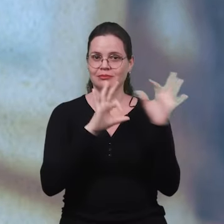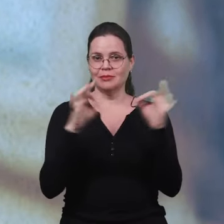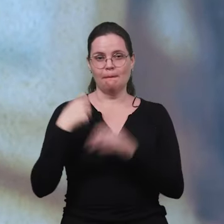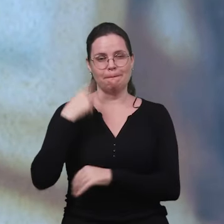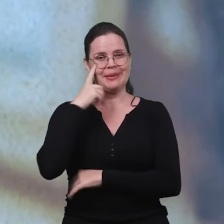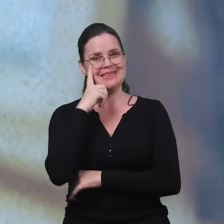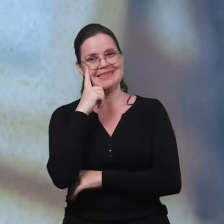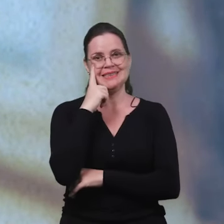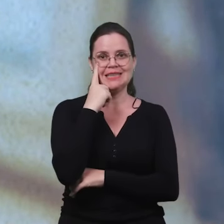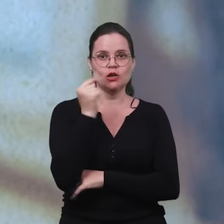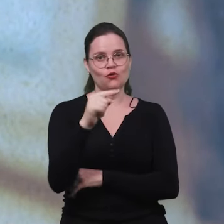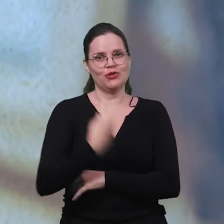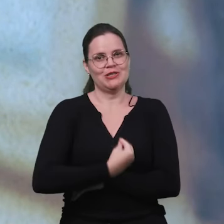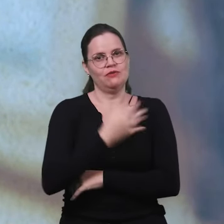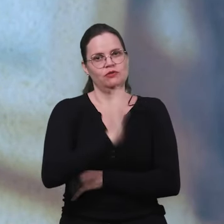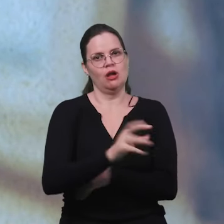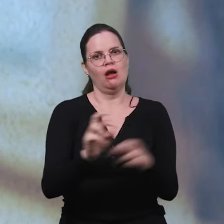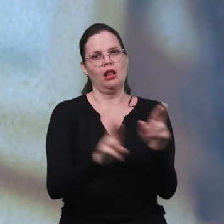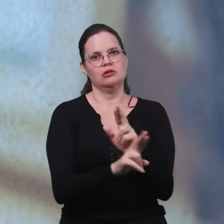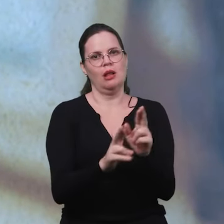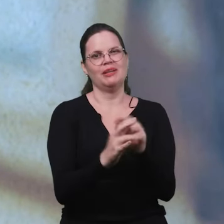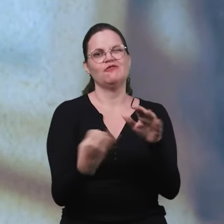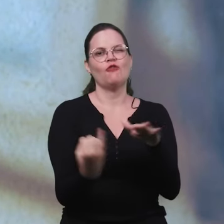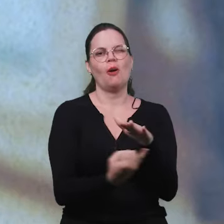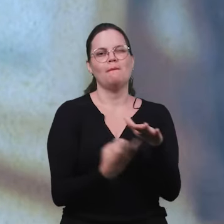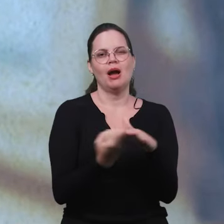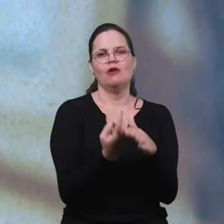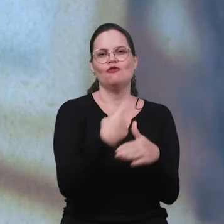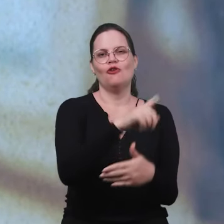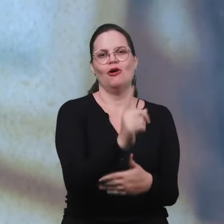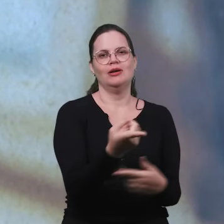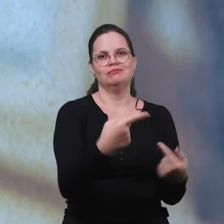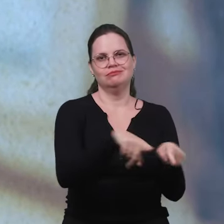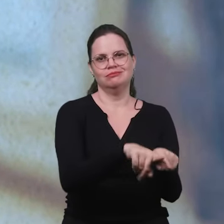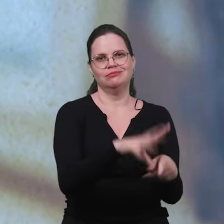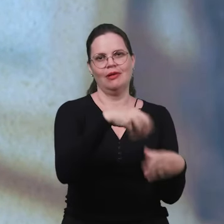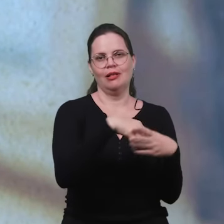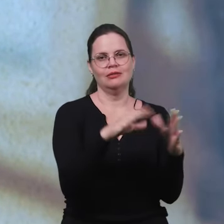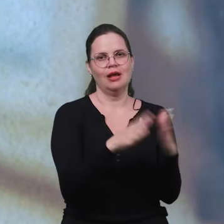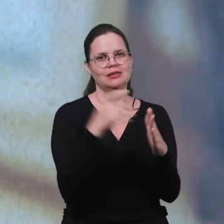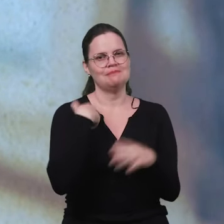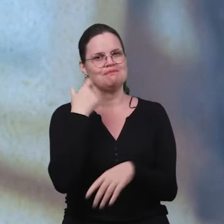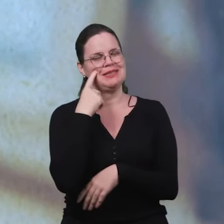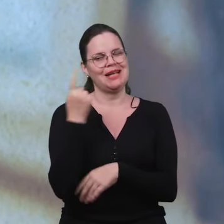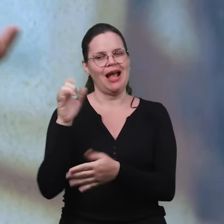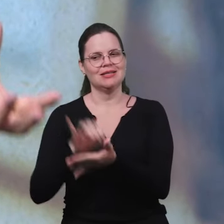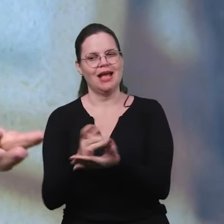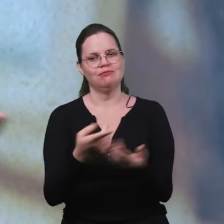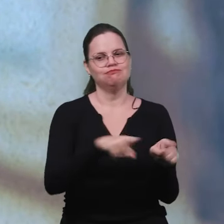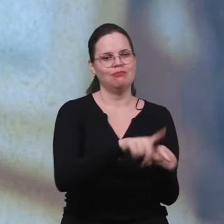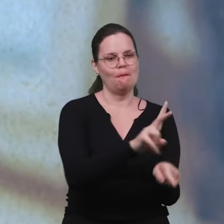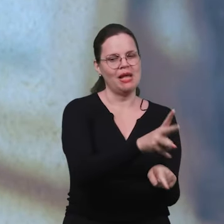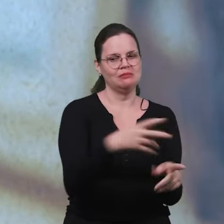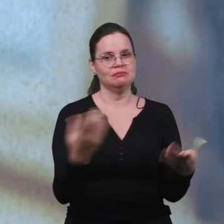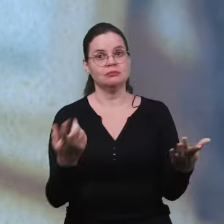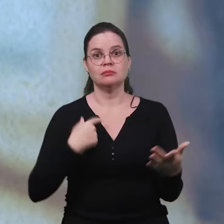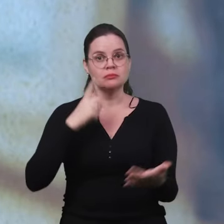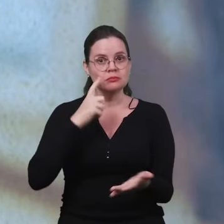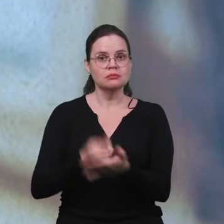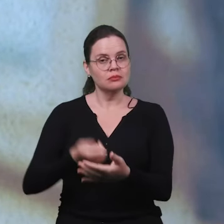assistindo, que está aí vivendo um relacionamento, né, informal, foi morar com alguém, quem sabe que o que não está te faltando é se definir